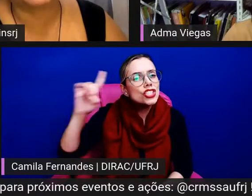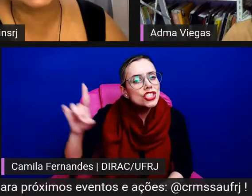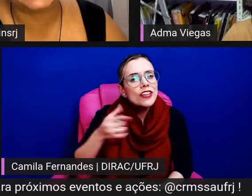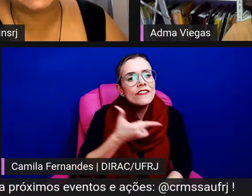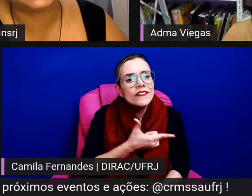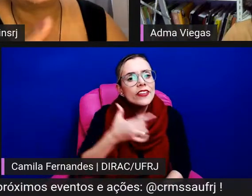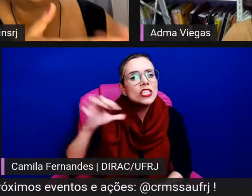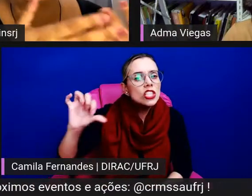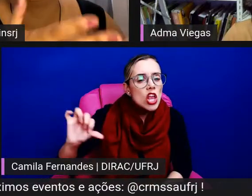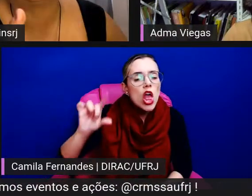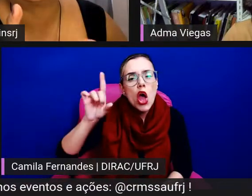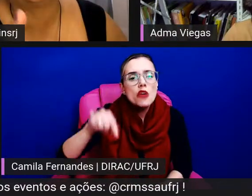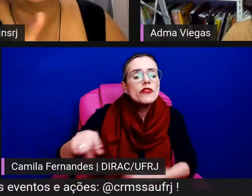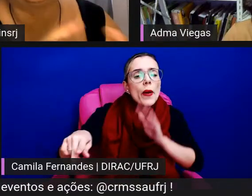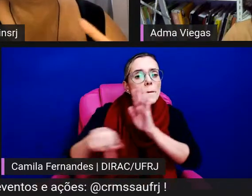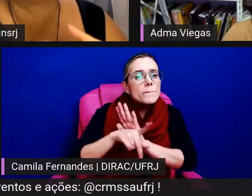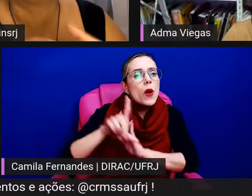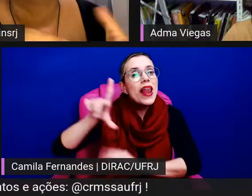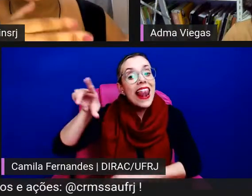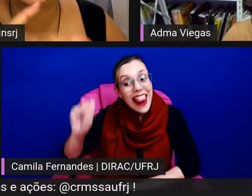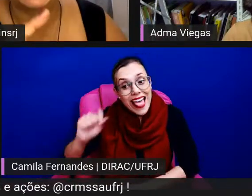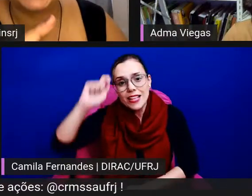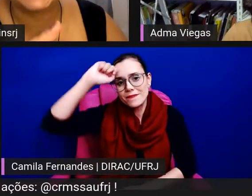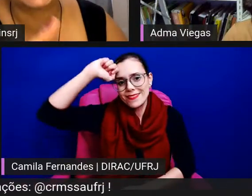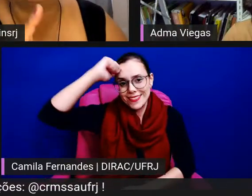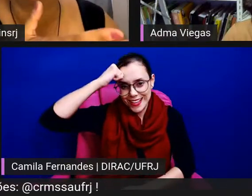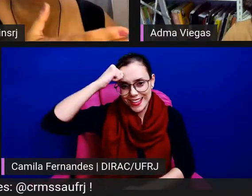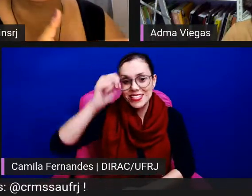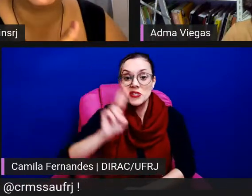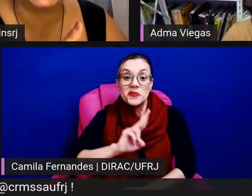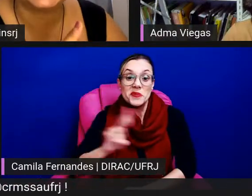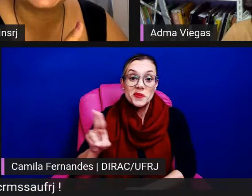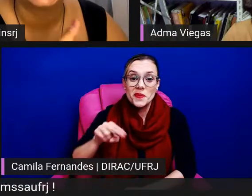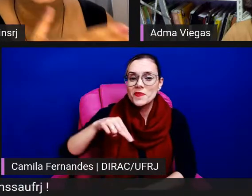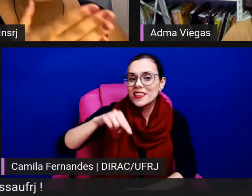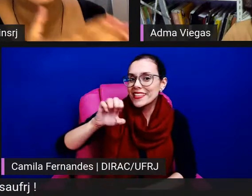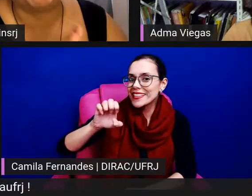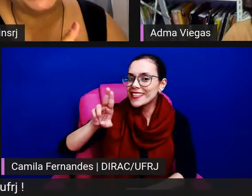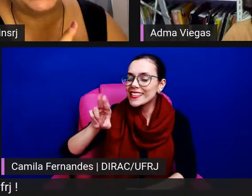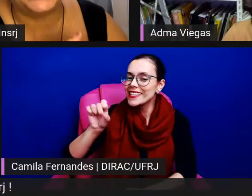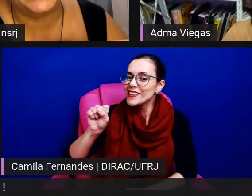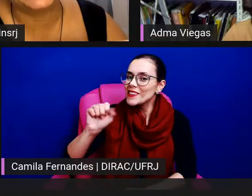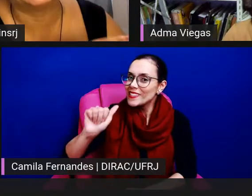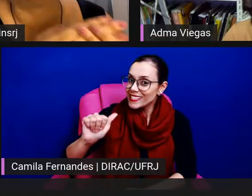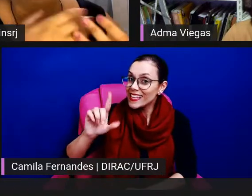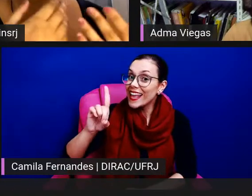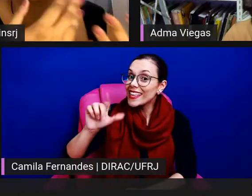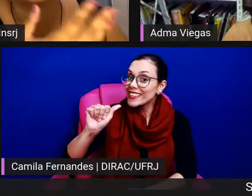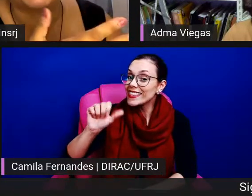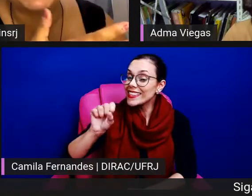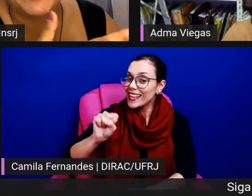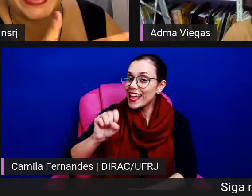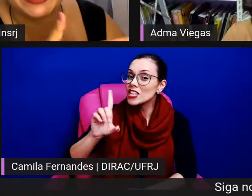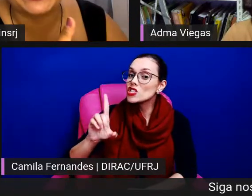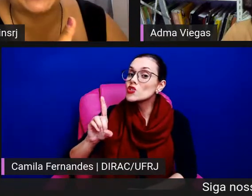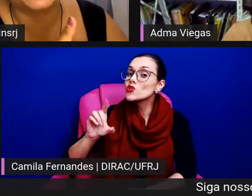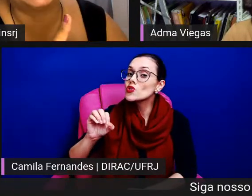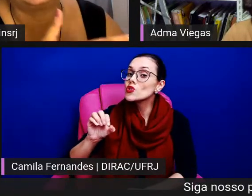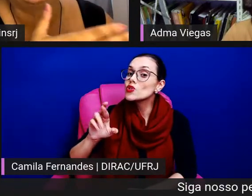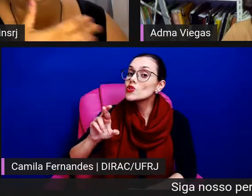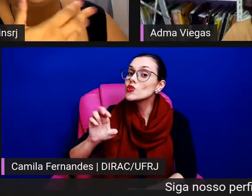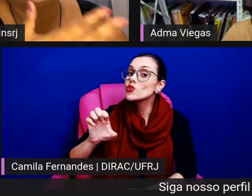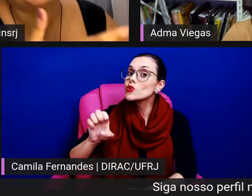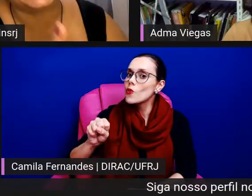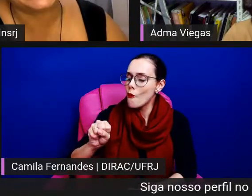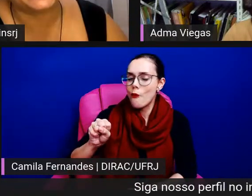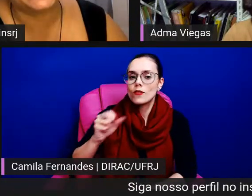por lésbicas negras. E aí eu vou ressaltar o nome de Neusa das Dores, que foi uma dessas sapatonas, uma das nossas mais velhas hoje,